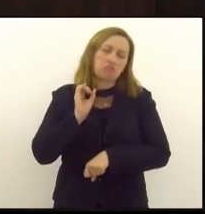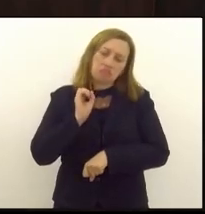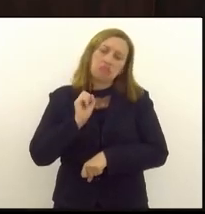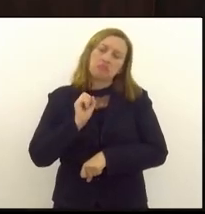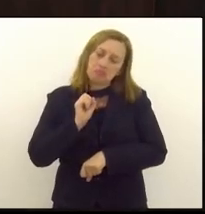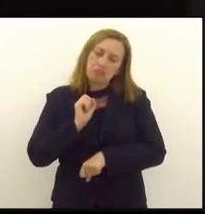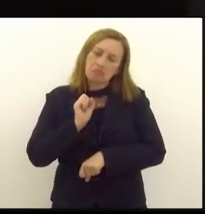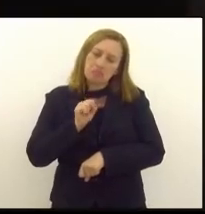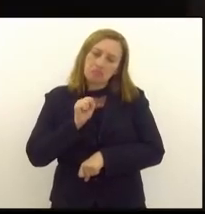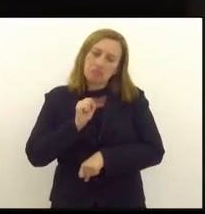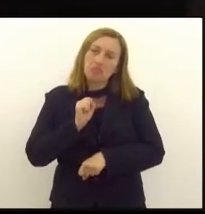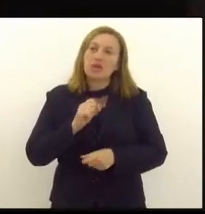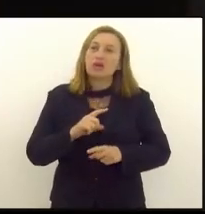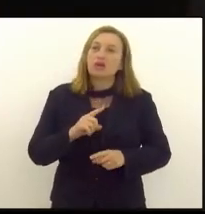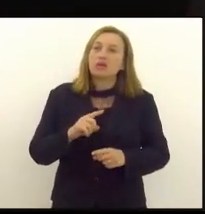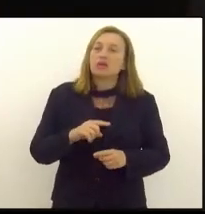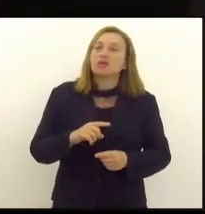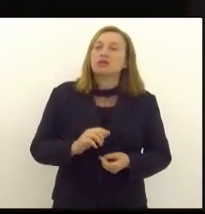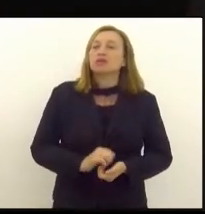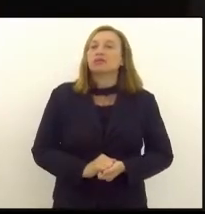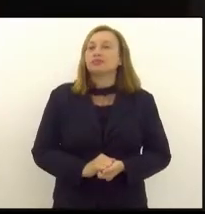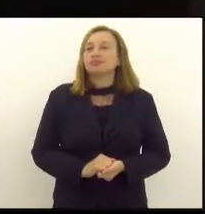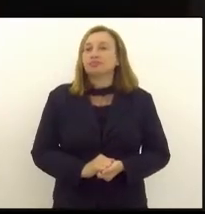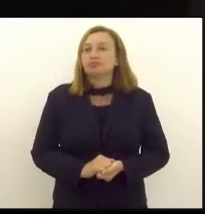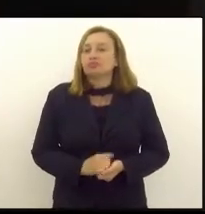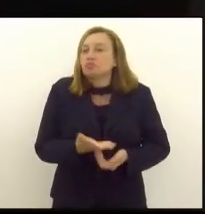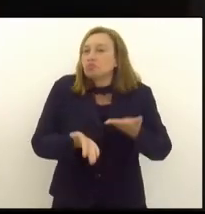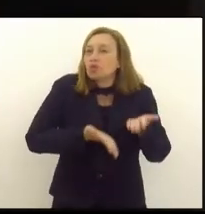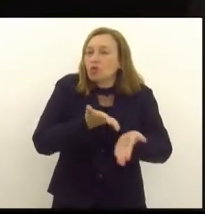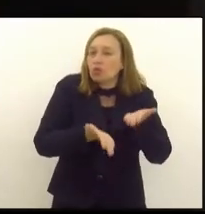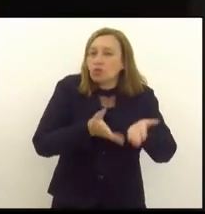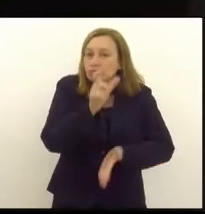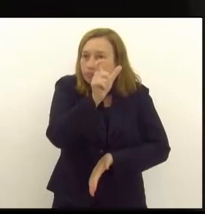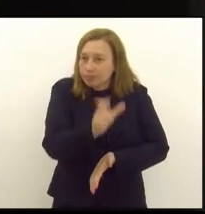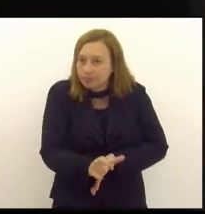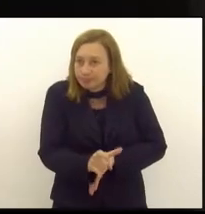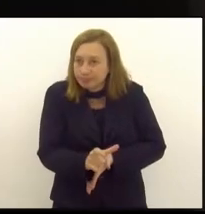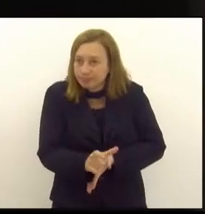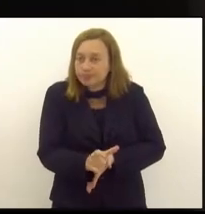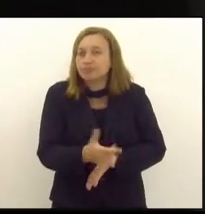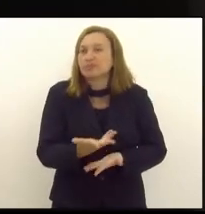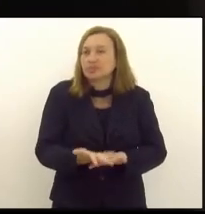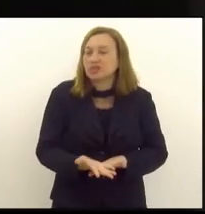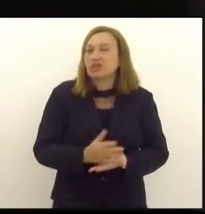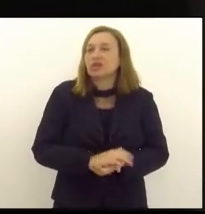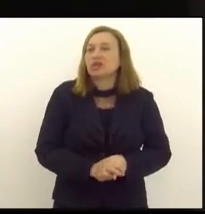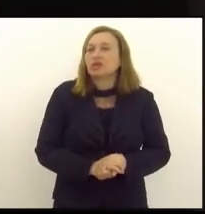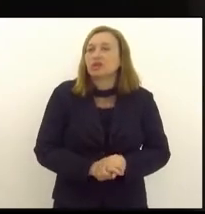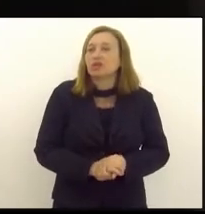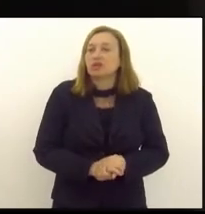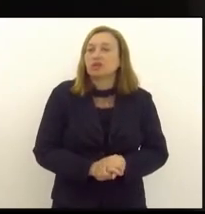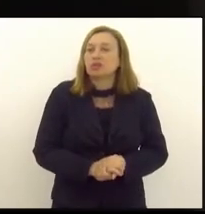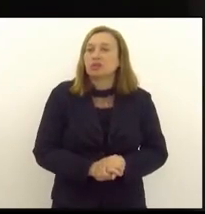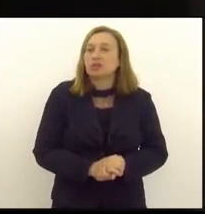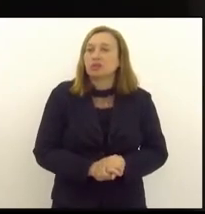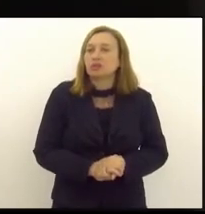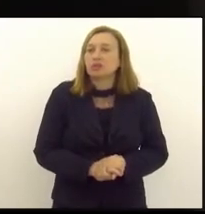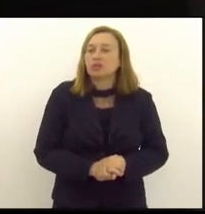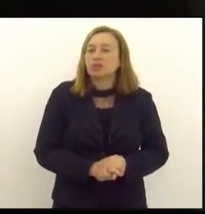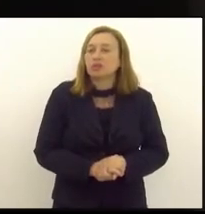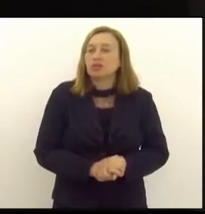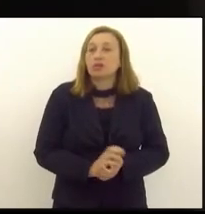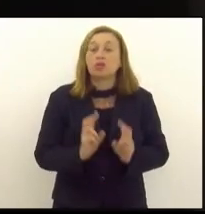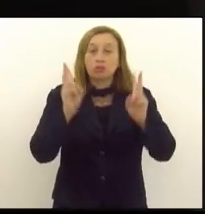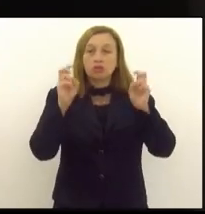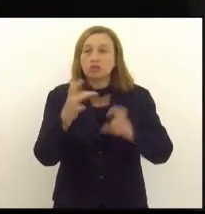fundamental dessa questão. Despreconceitualizar o cuidado com o sujeito, despreconceitualizar as